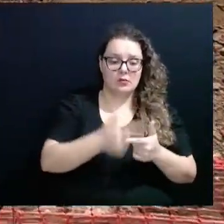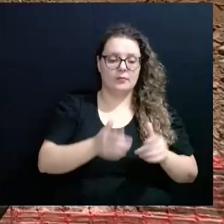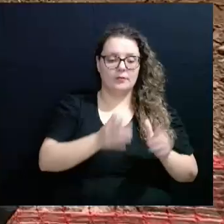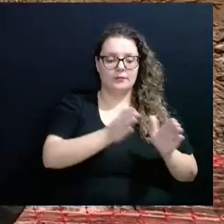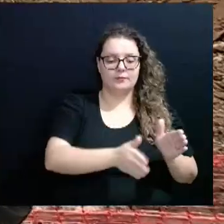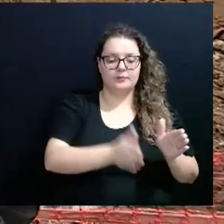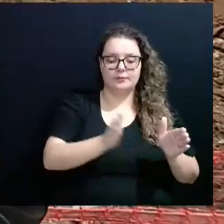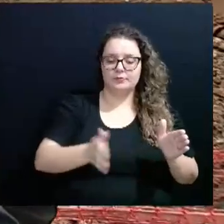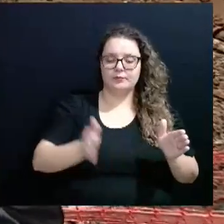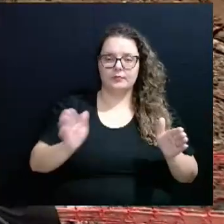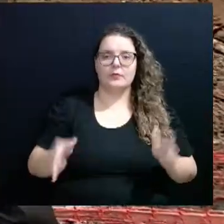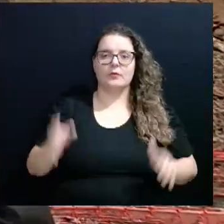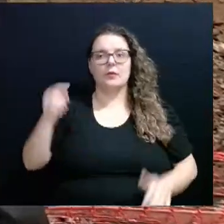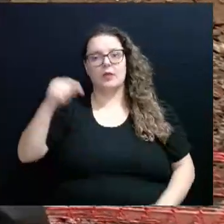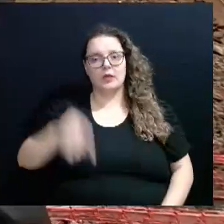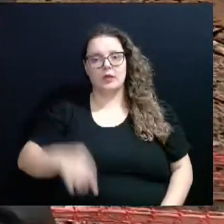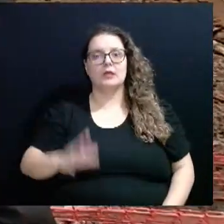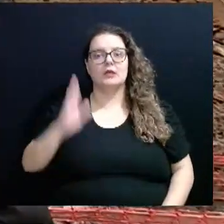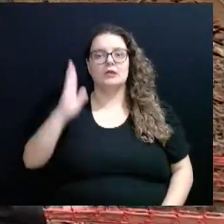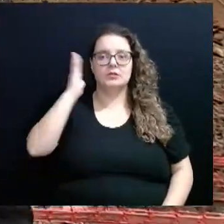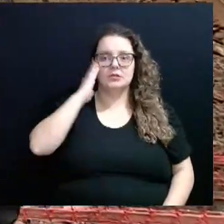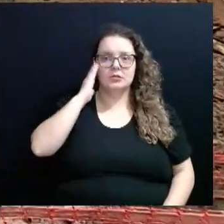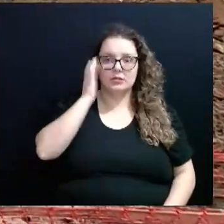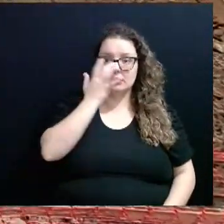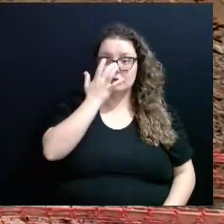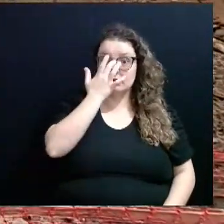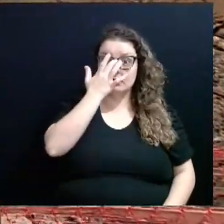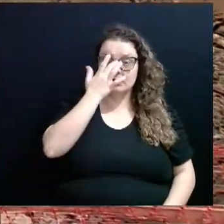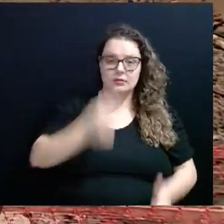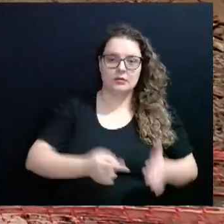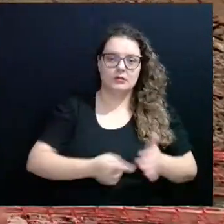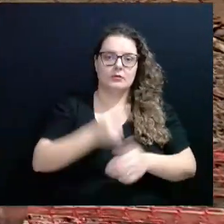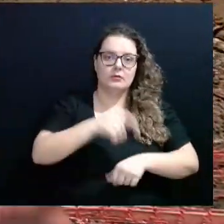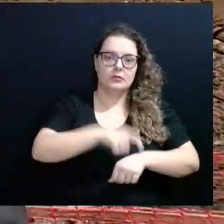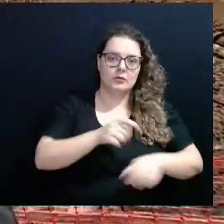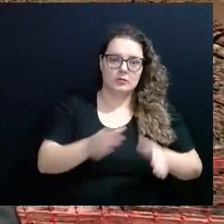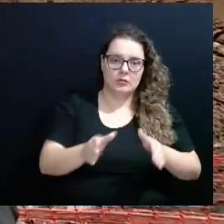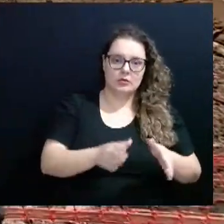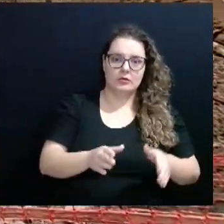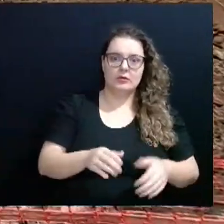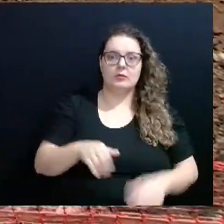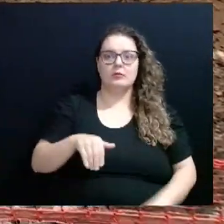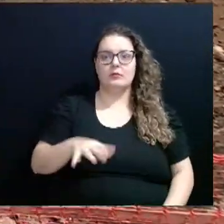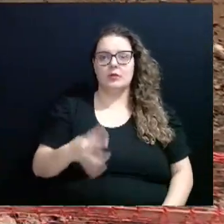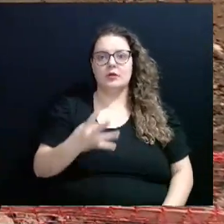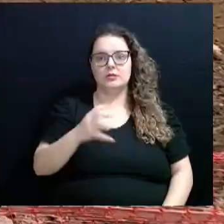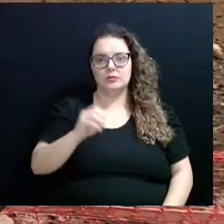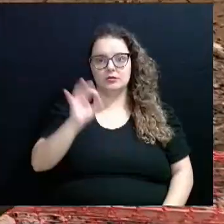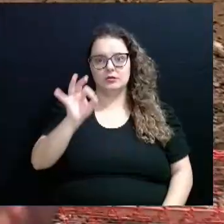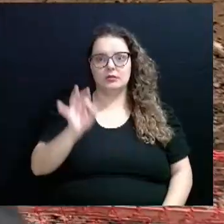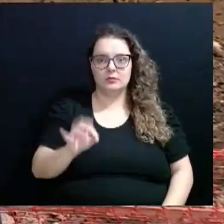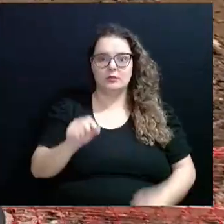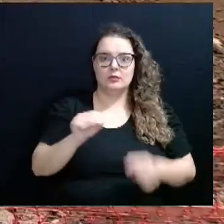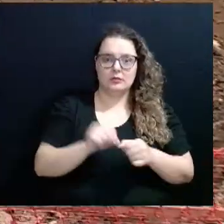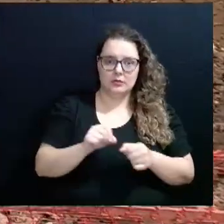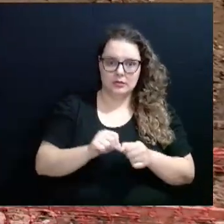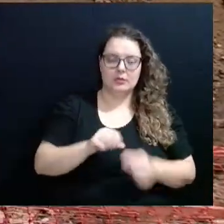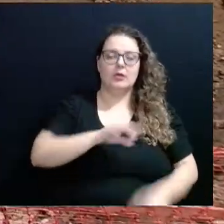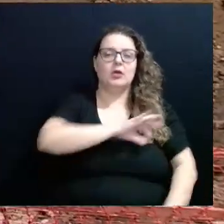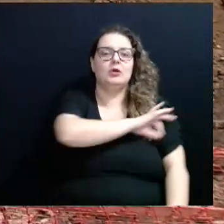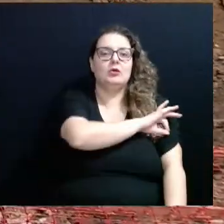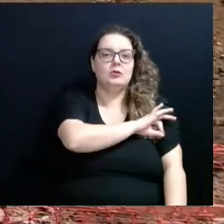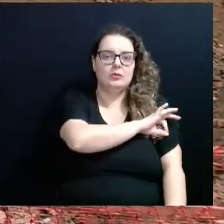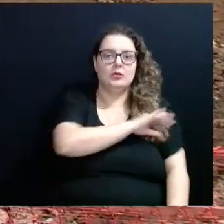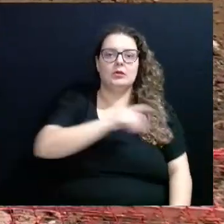aqui a gente já entendeu que a primeira fase já foi feita mais de 40%. A prefeitura tem condição financeira para